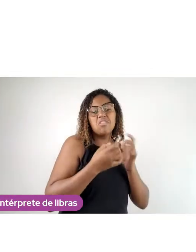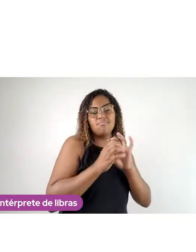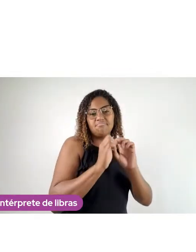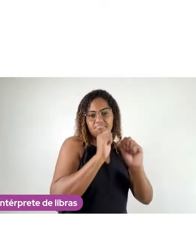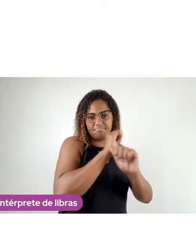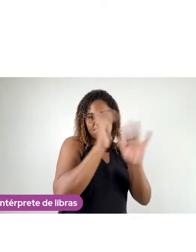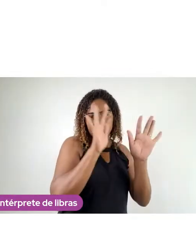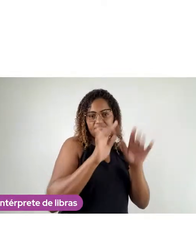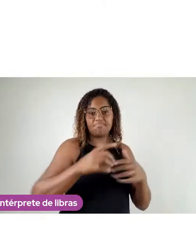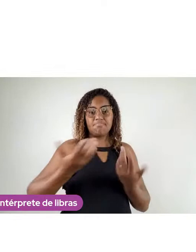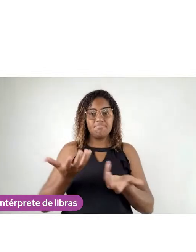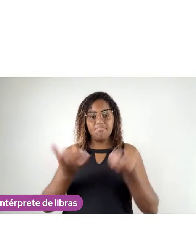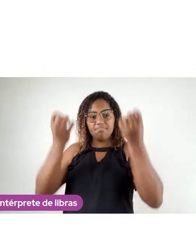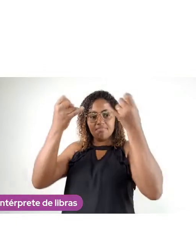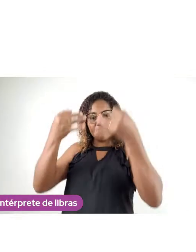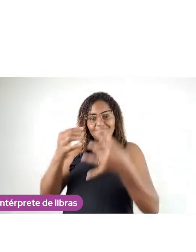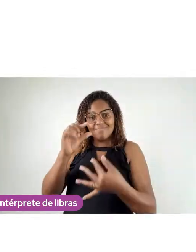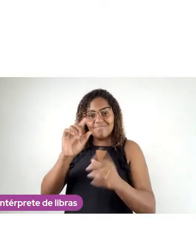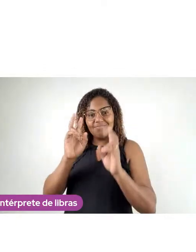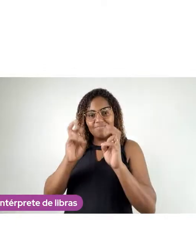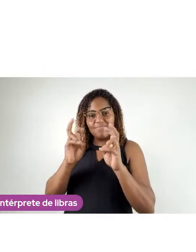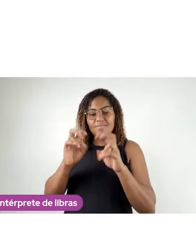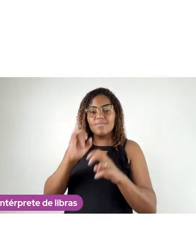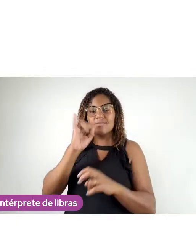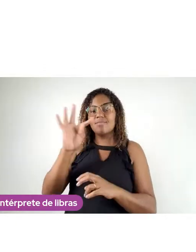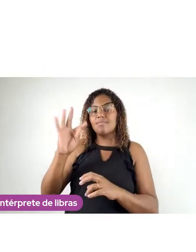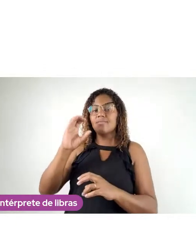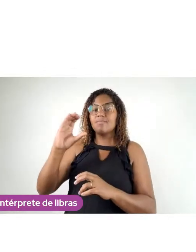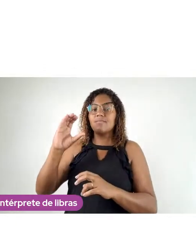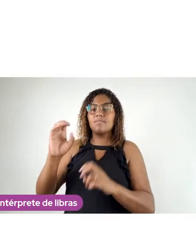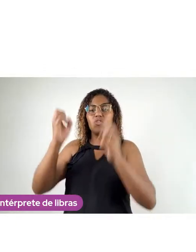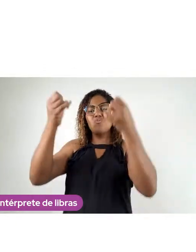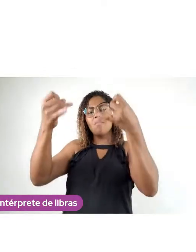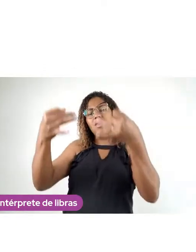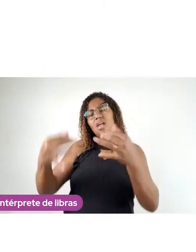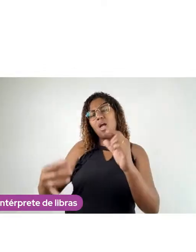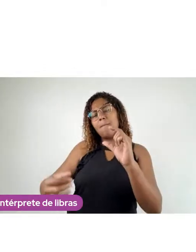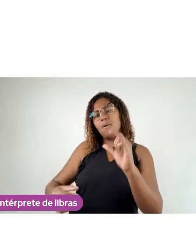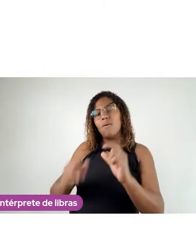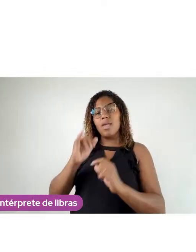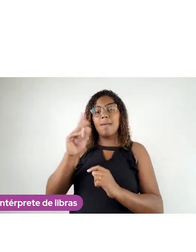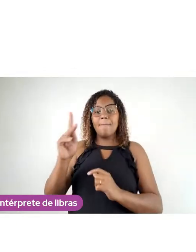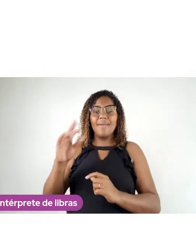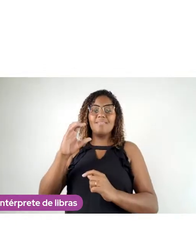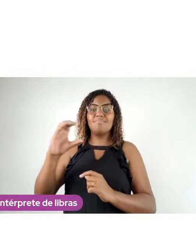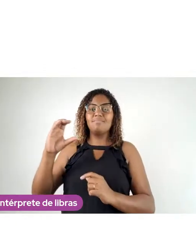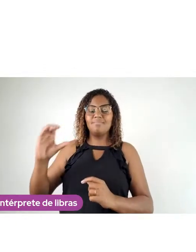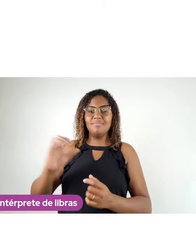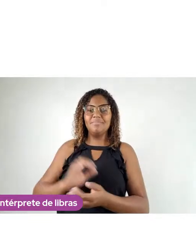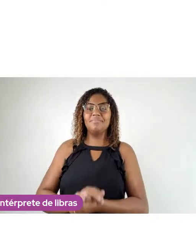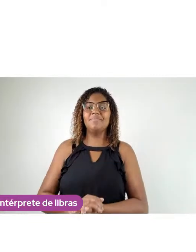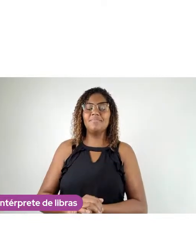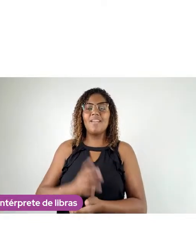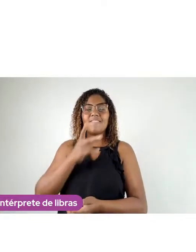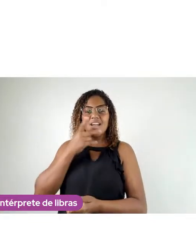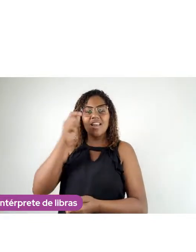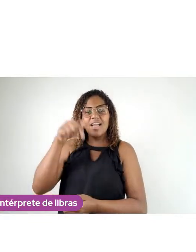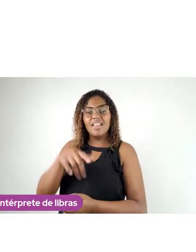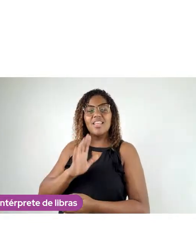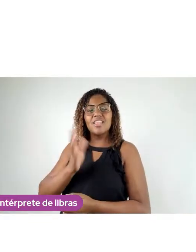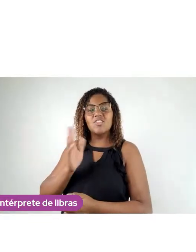um pouco, né, sobre o que é o IPCC, que já foi falado aqui, é o